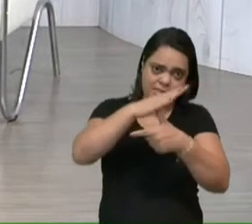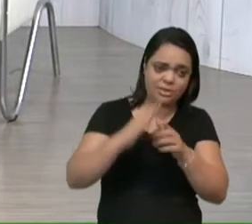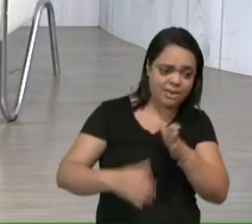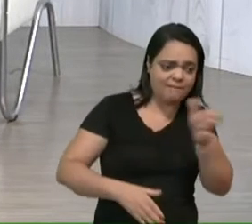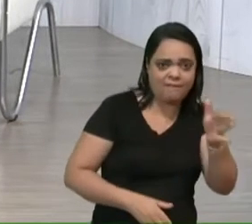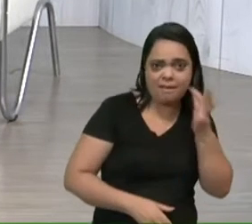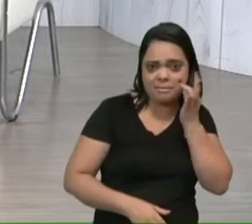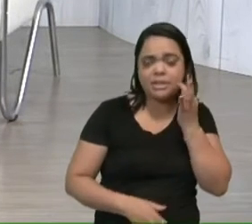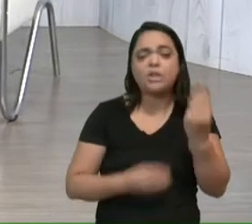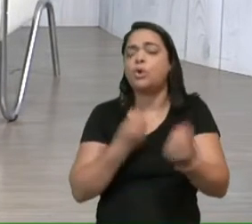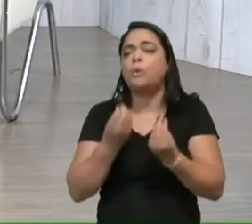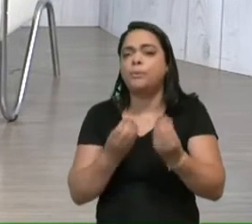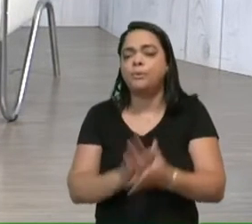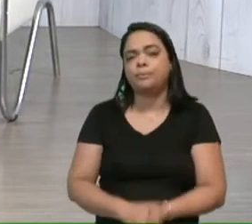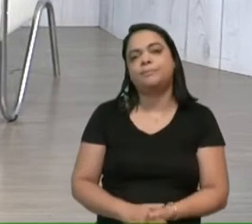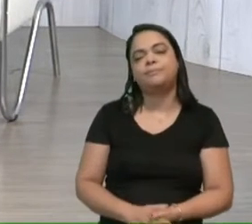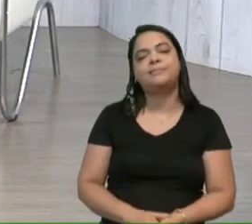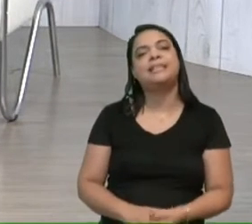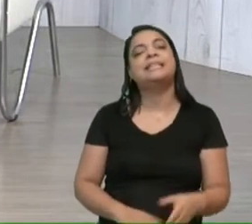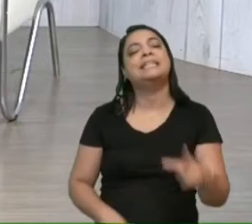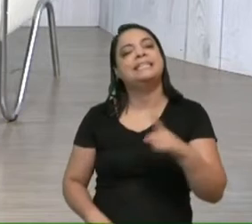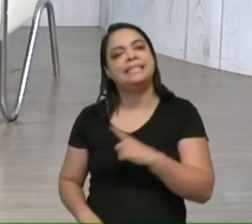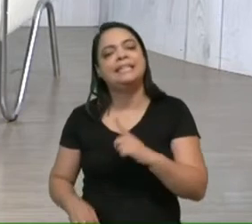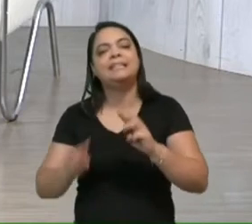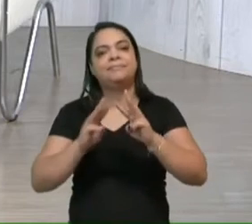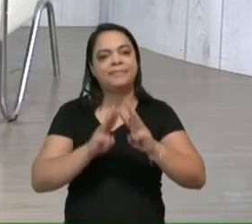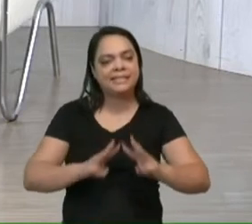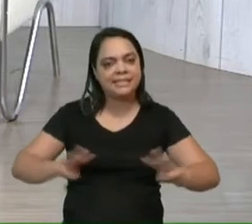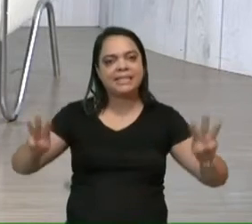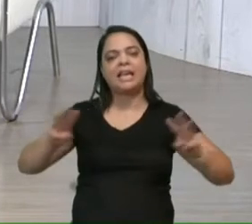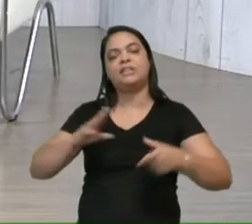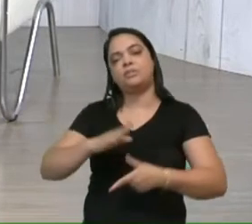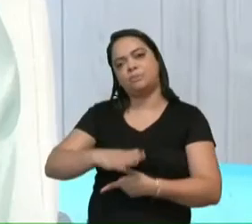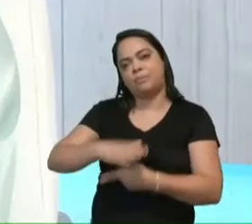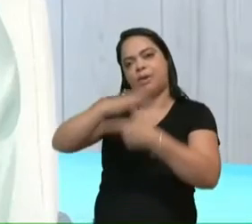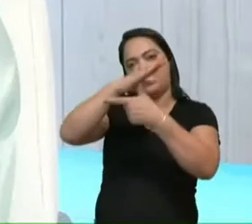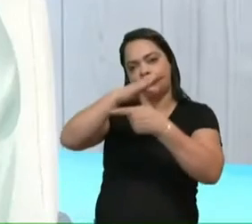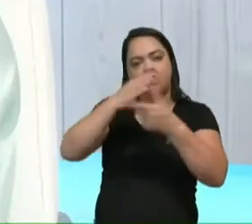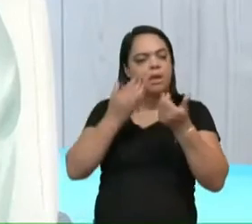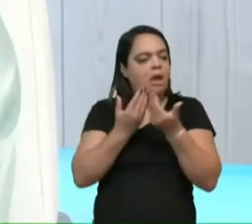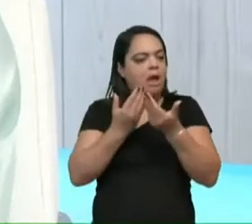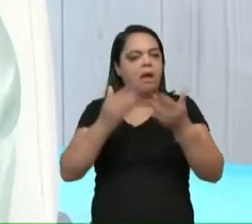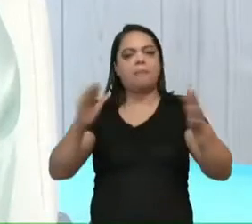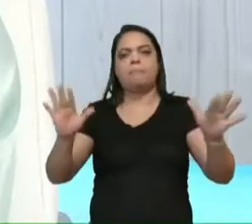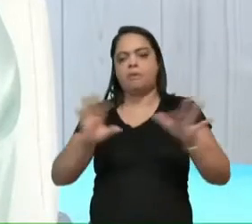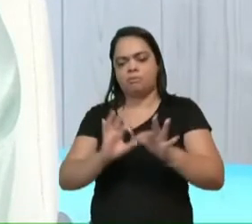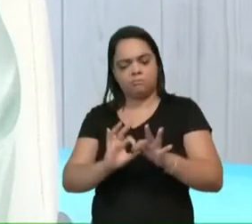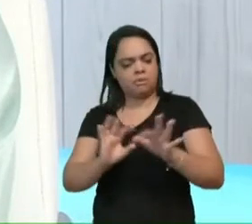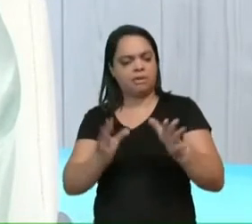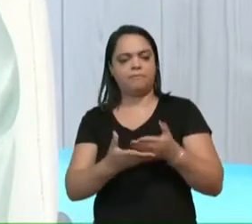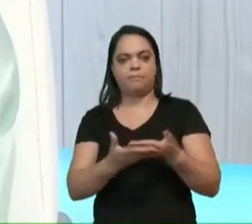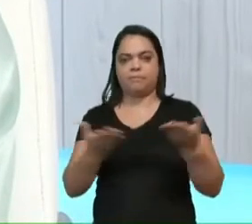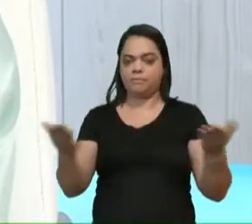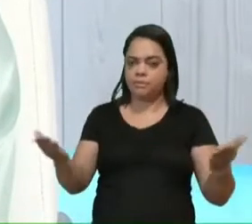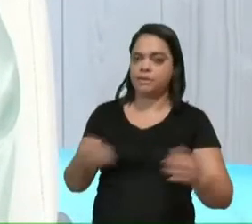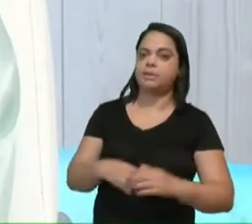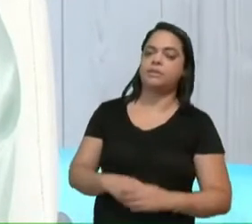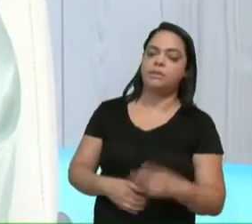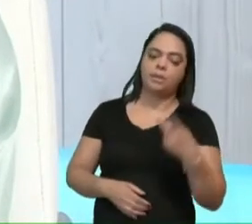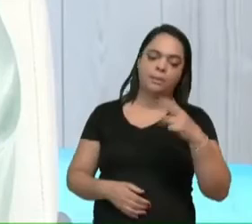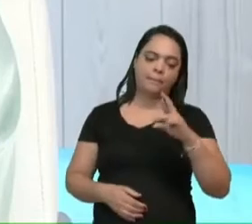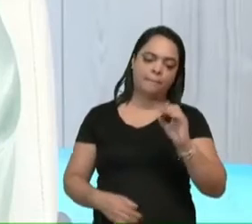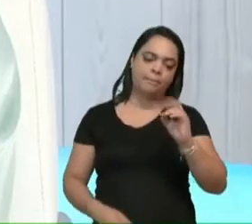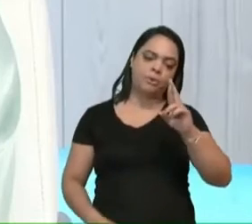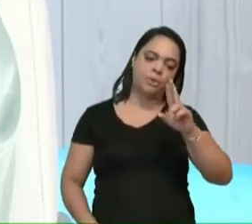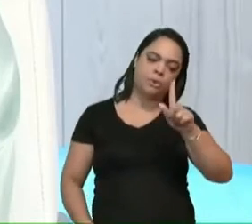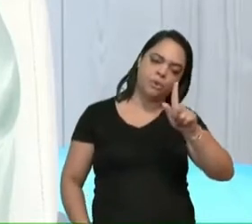graduação o que deve fazer bom nós temos o site da pró-reitoria é um canal aberto à disposição de vocês prograde